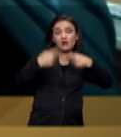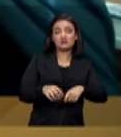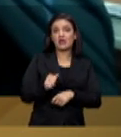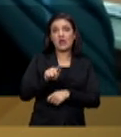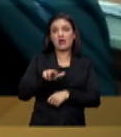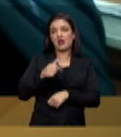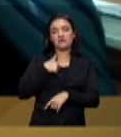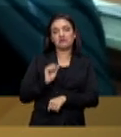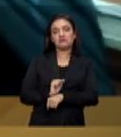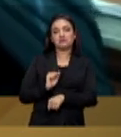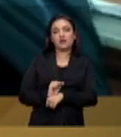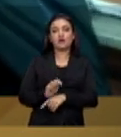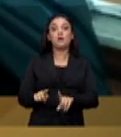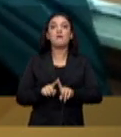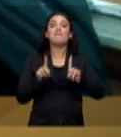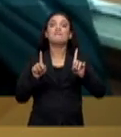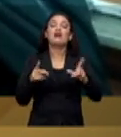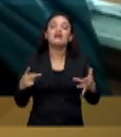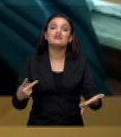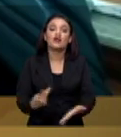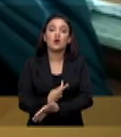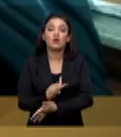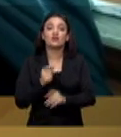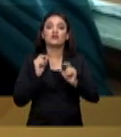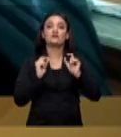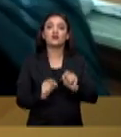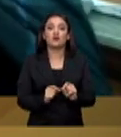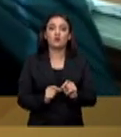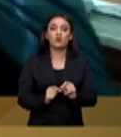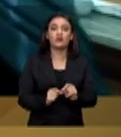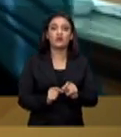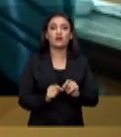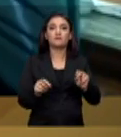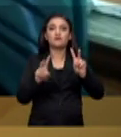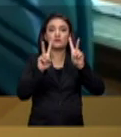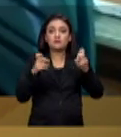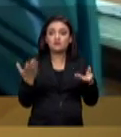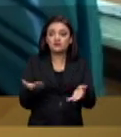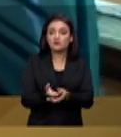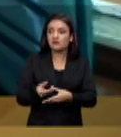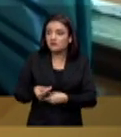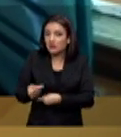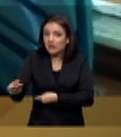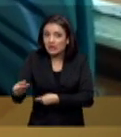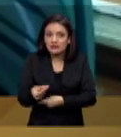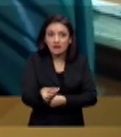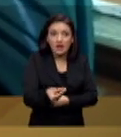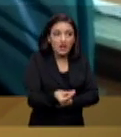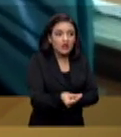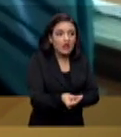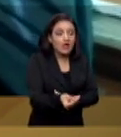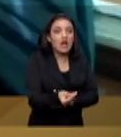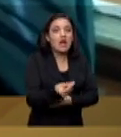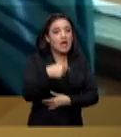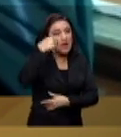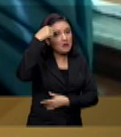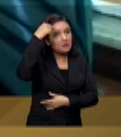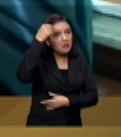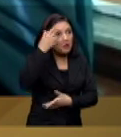a distribuição, e aí a distribuição passa a ter um sabor lotérico ao colega A ou